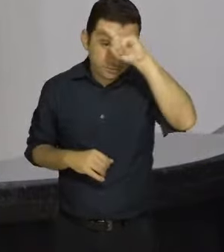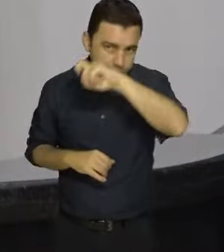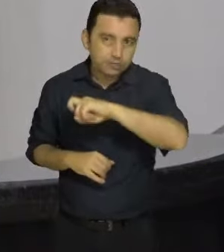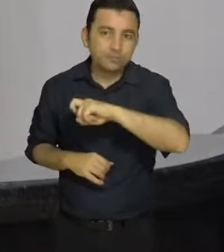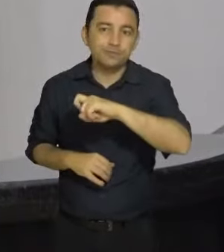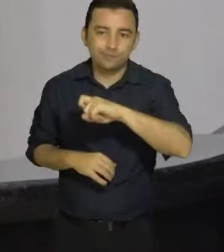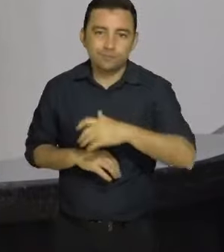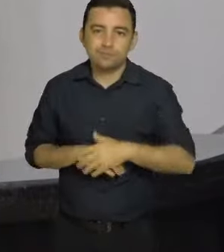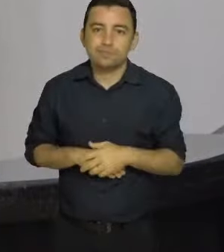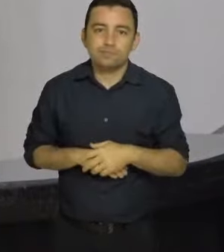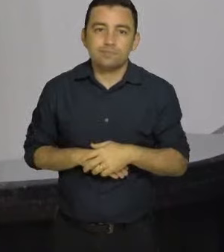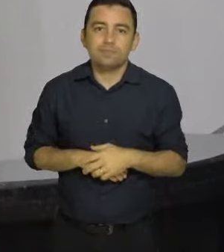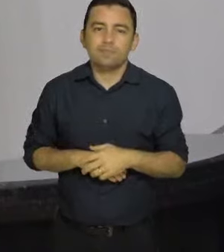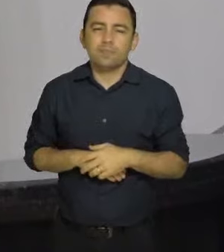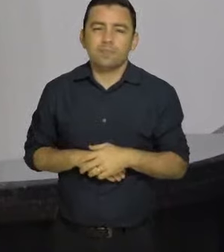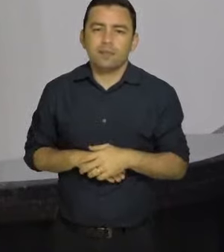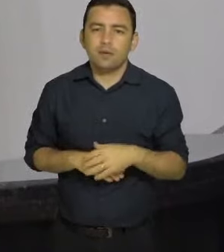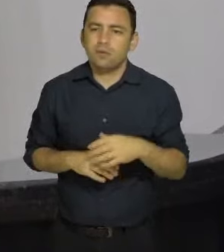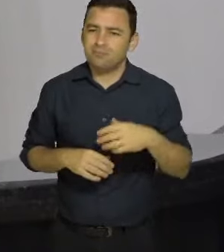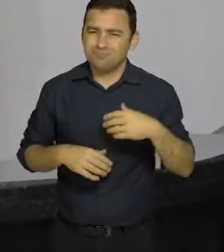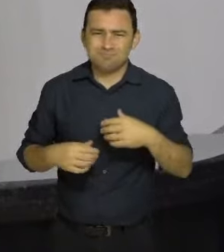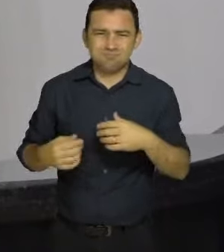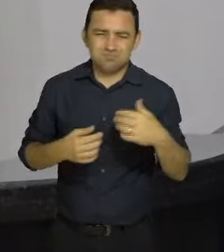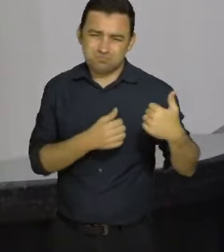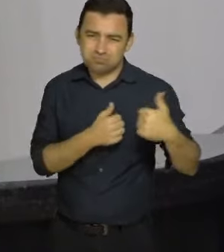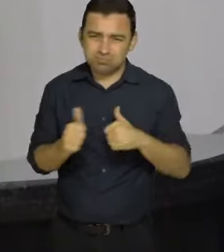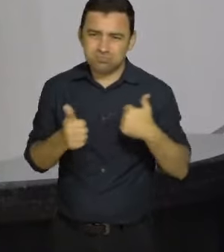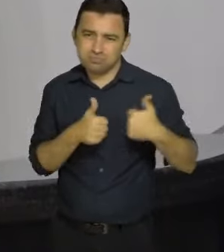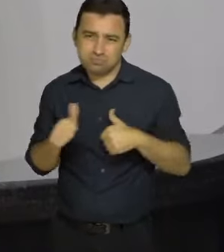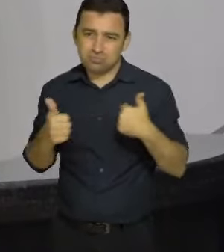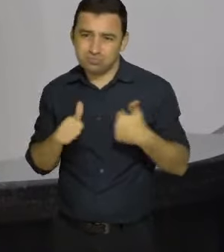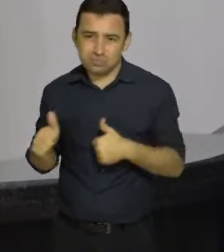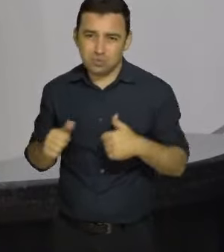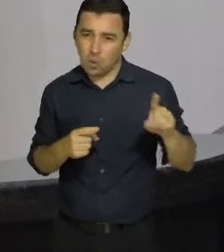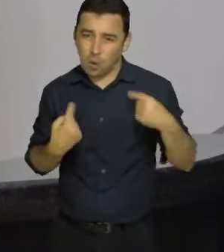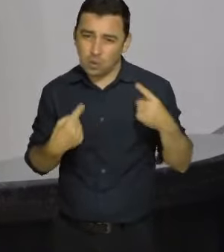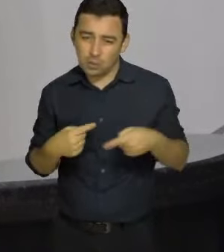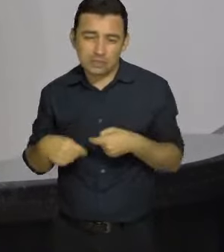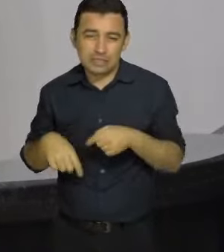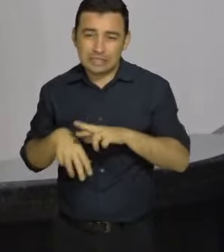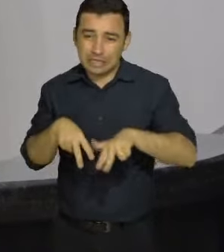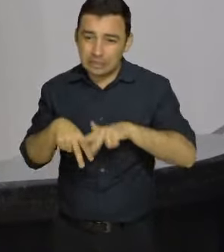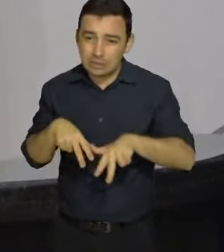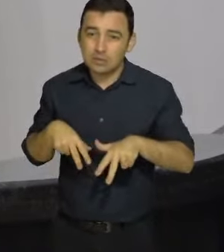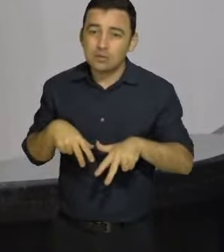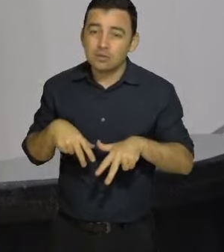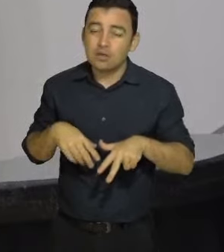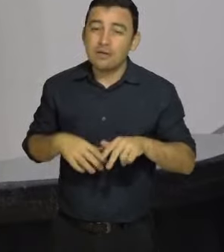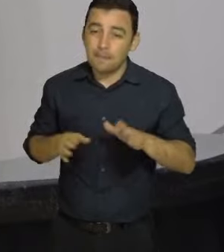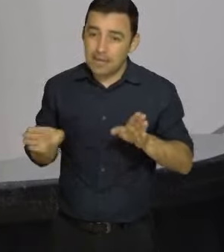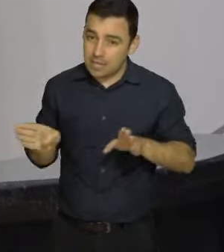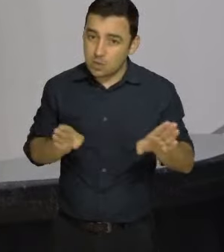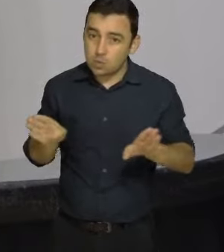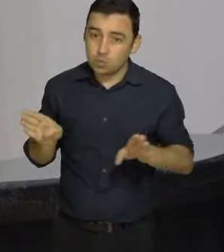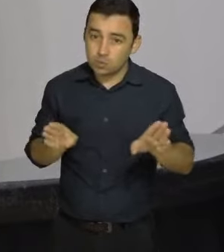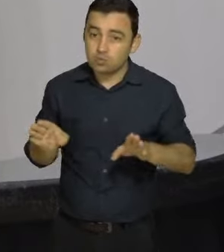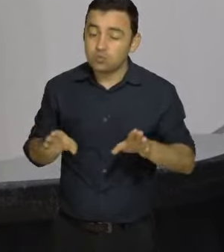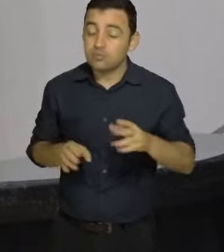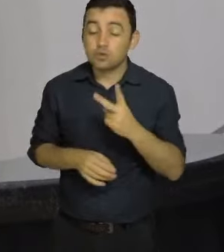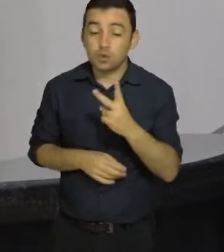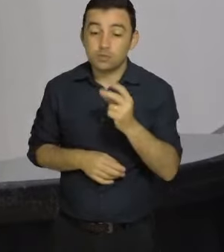afetos de uma sequência de perseguições e de violência política de gênero vividas no período das eleições de